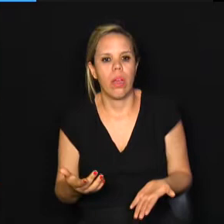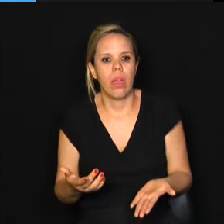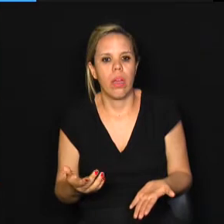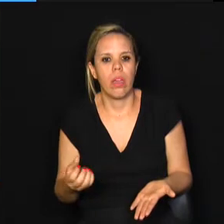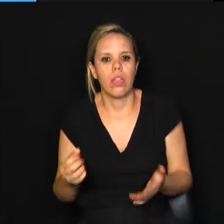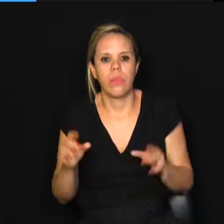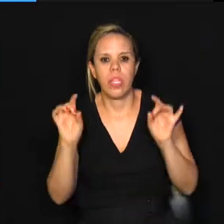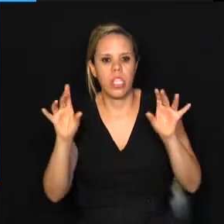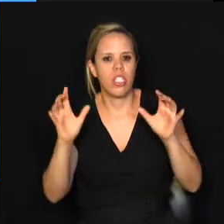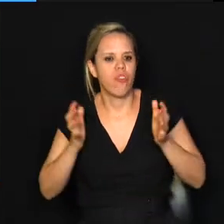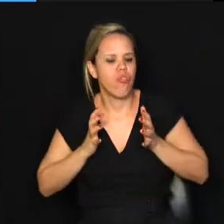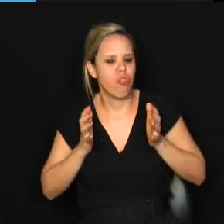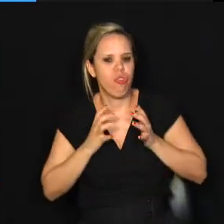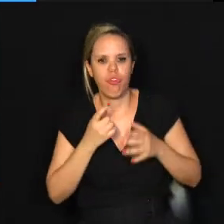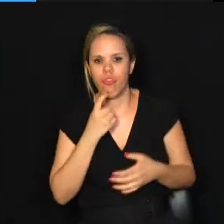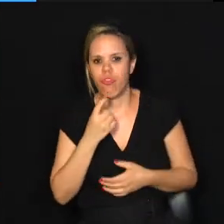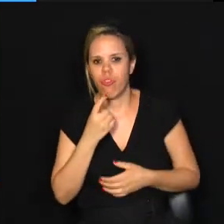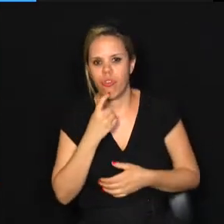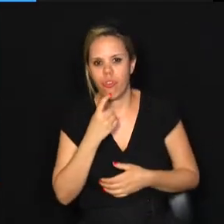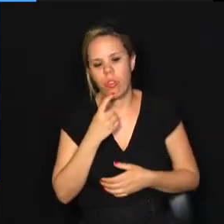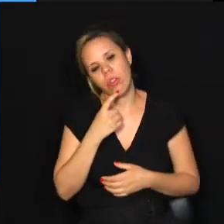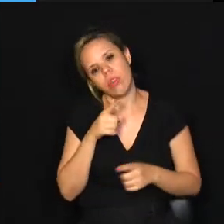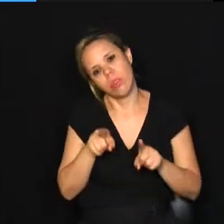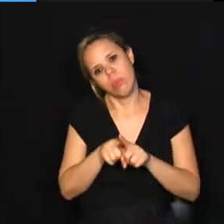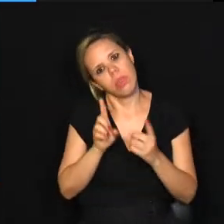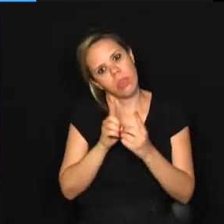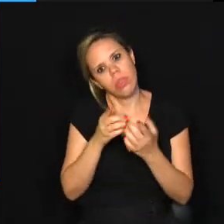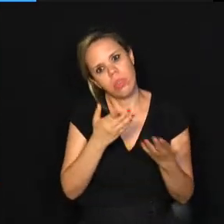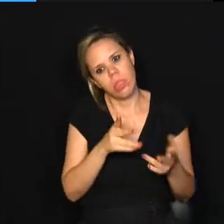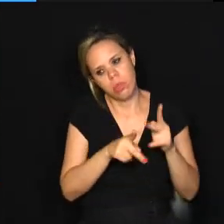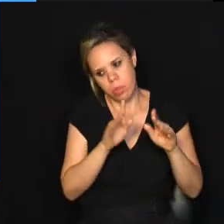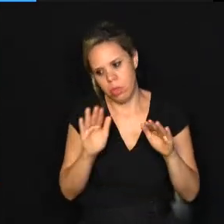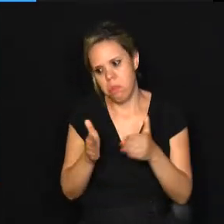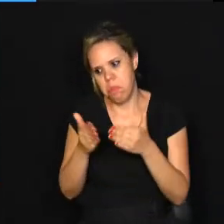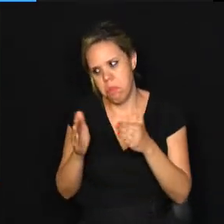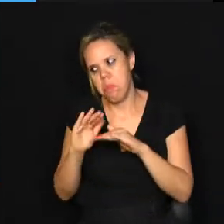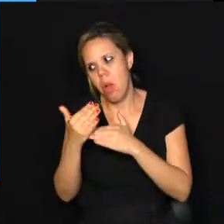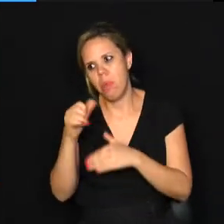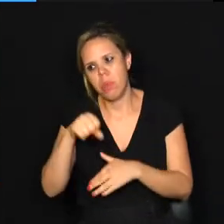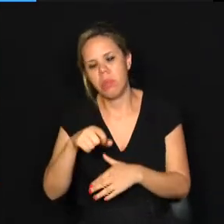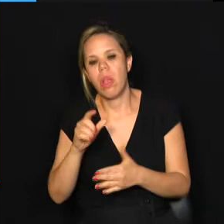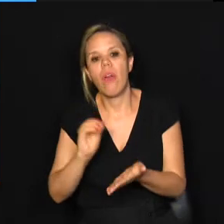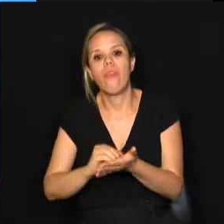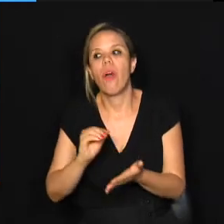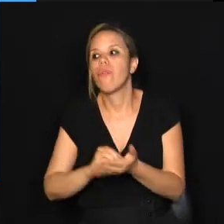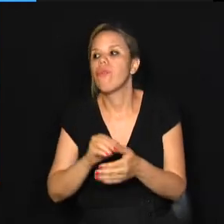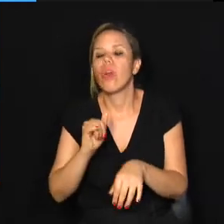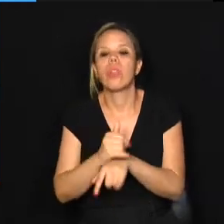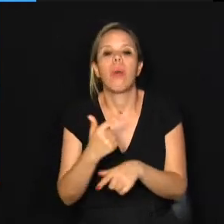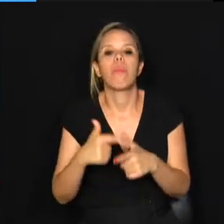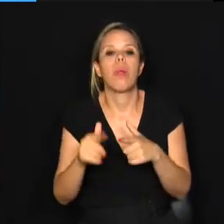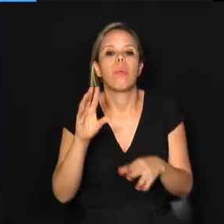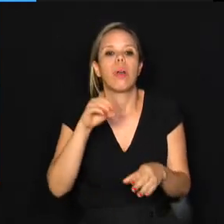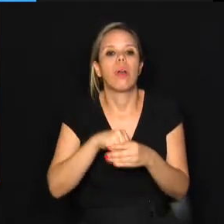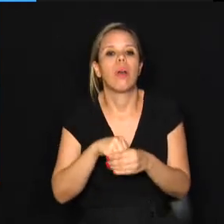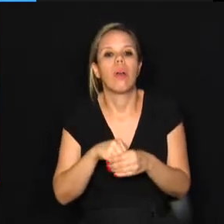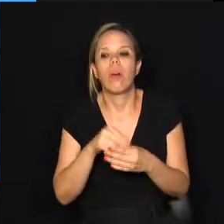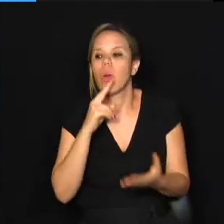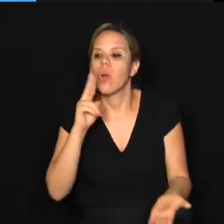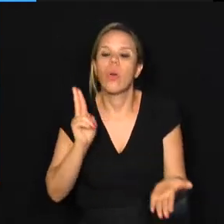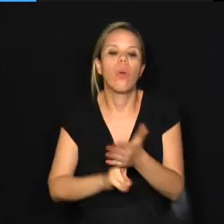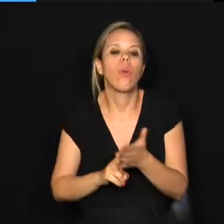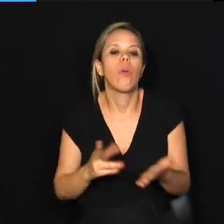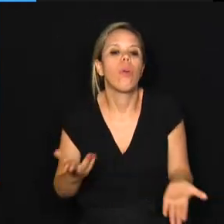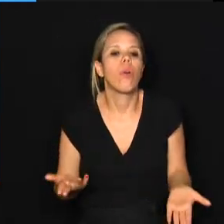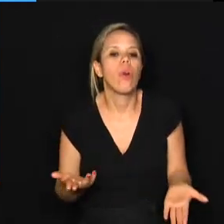nobres de Campinas, não deixou de ser atendida, mas a periferia sim. Basta dar um probleminha lá dentro do Correio, e isso não